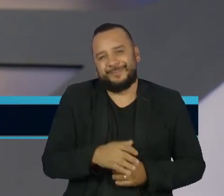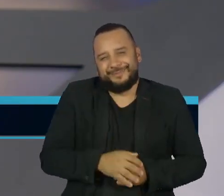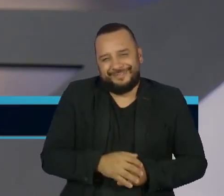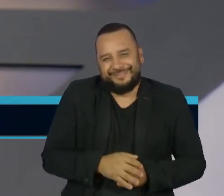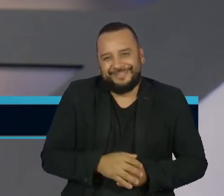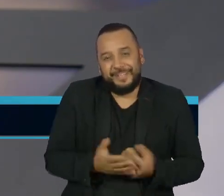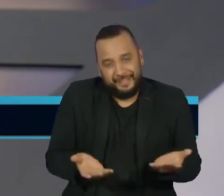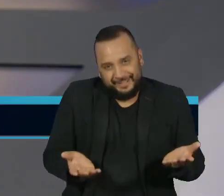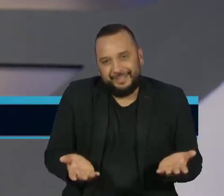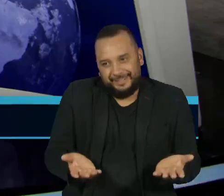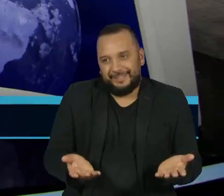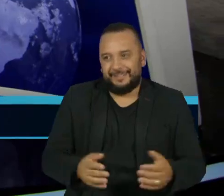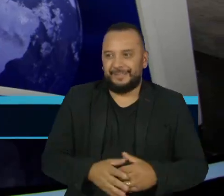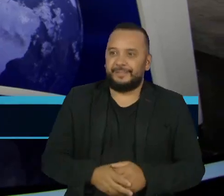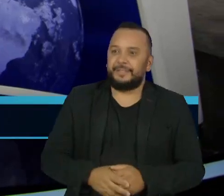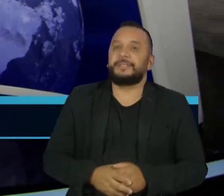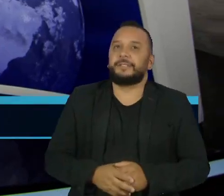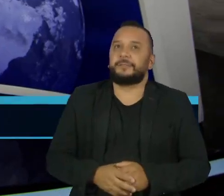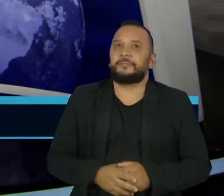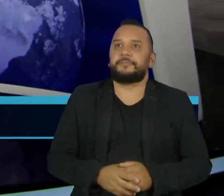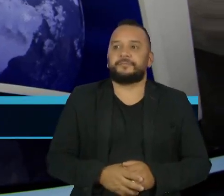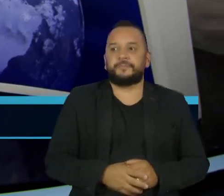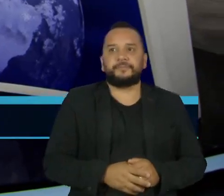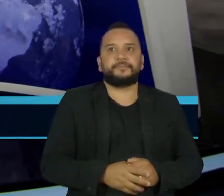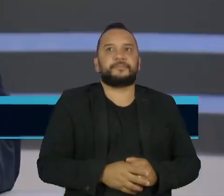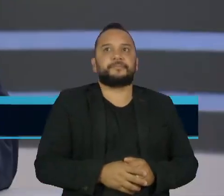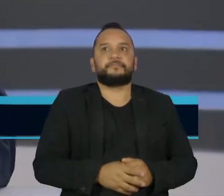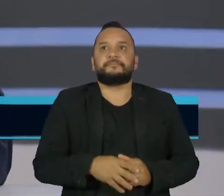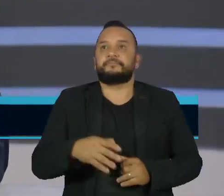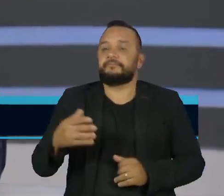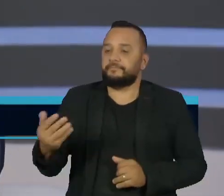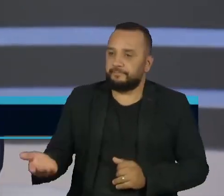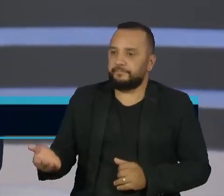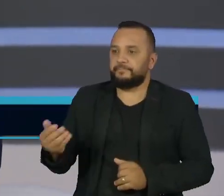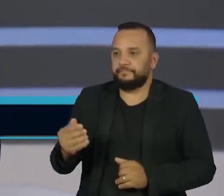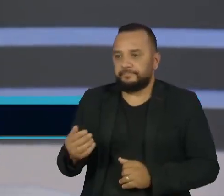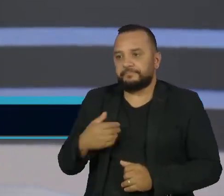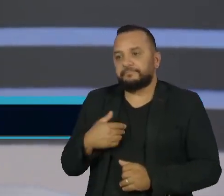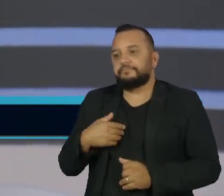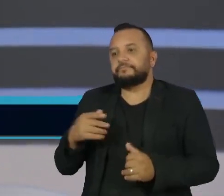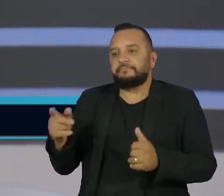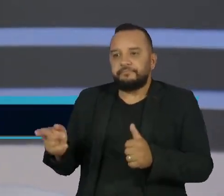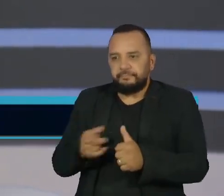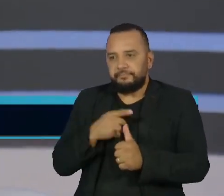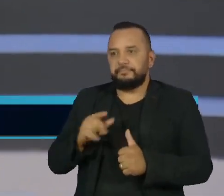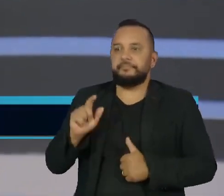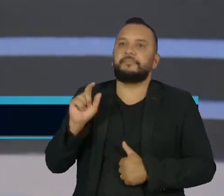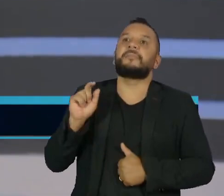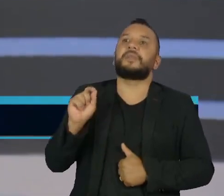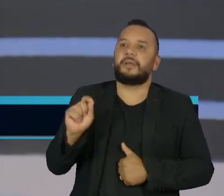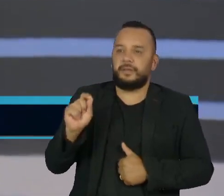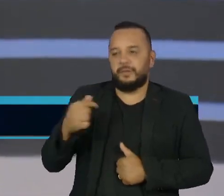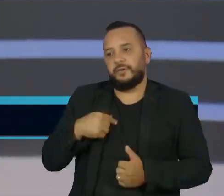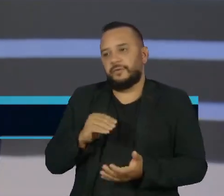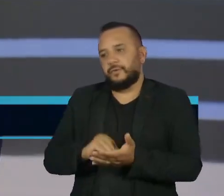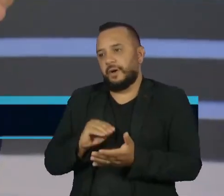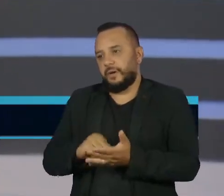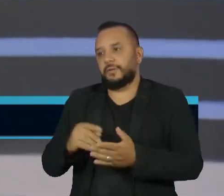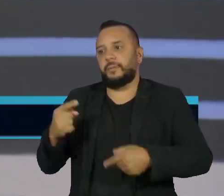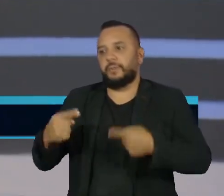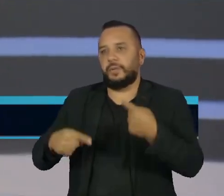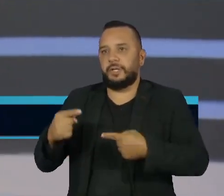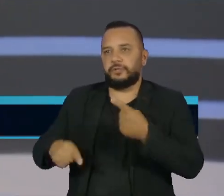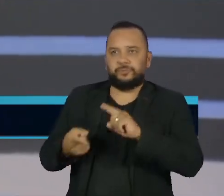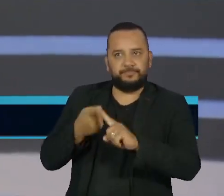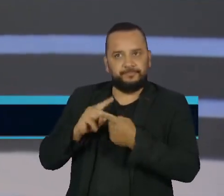dezembro. Vila. Eu acho que, primeiro, é verdade, falta coordenação política no governo. Os argumentos